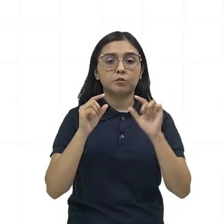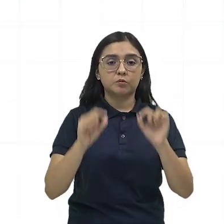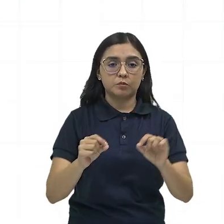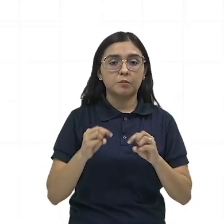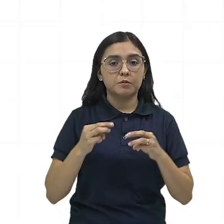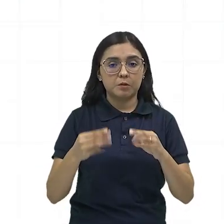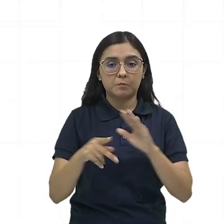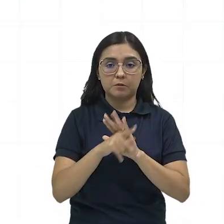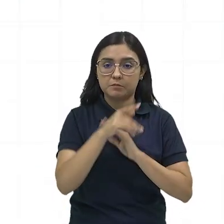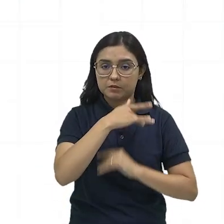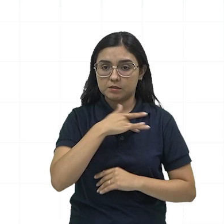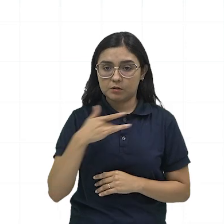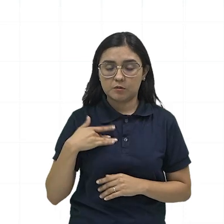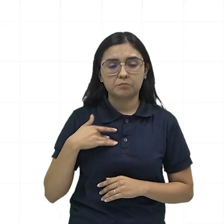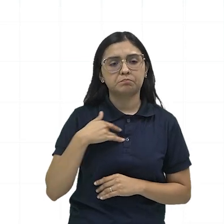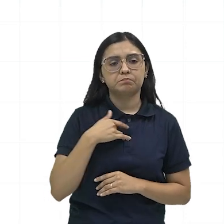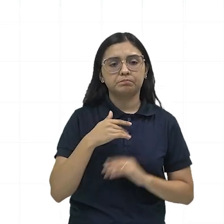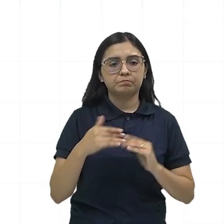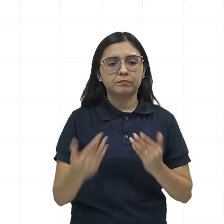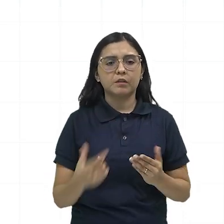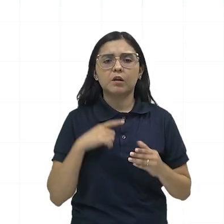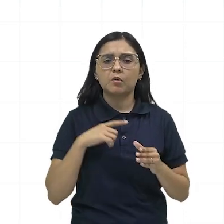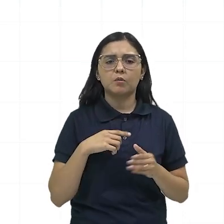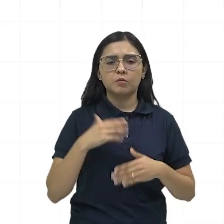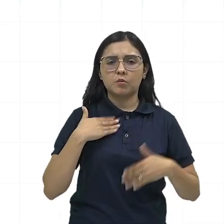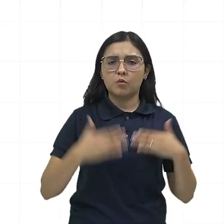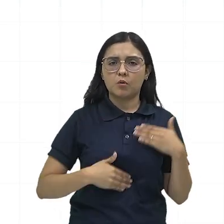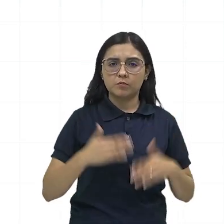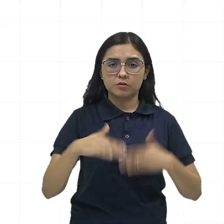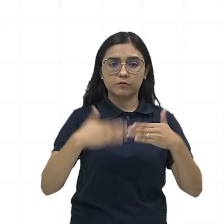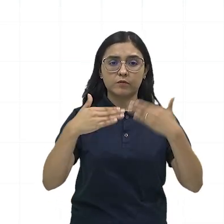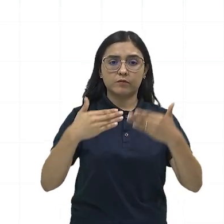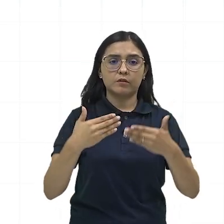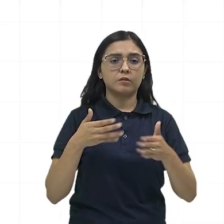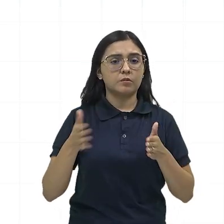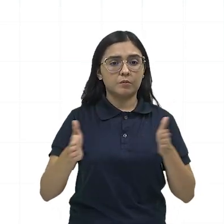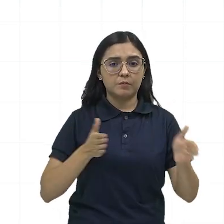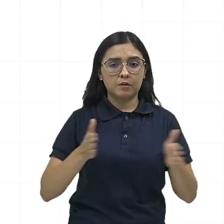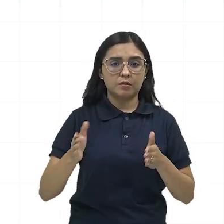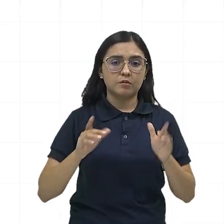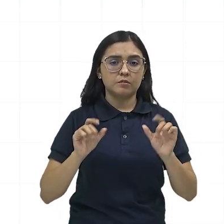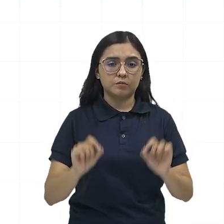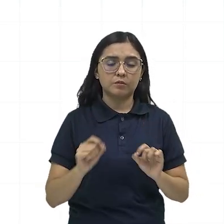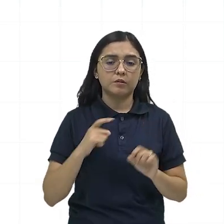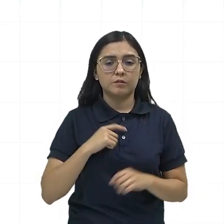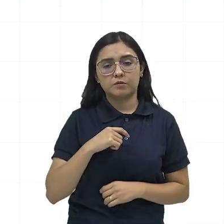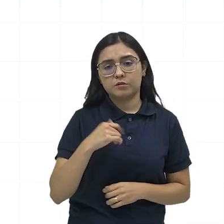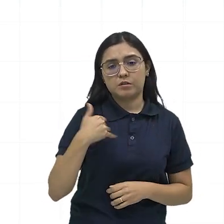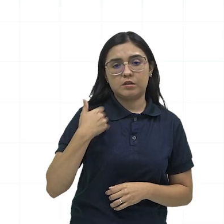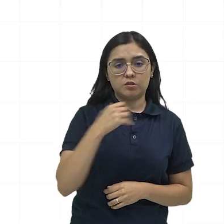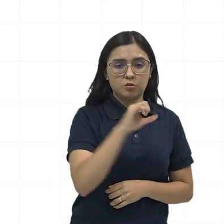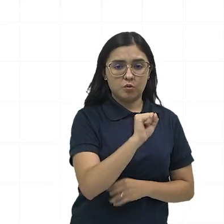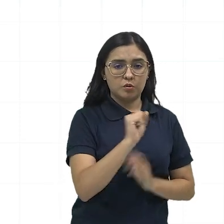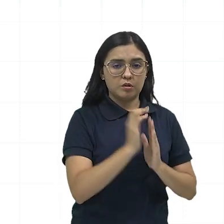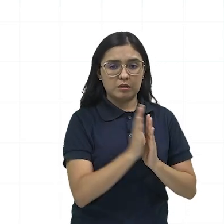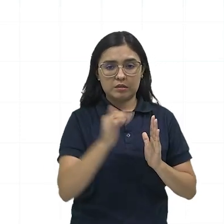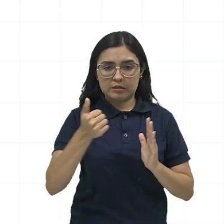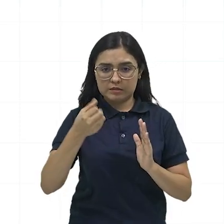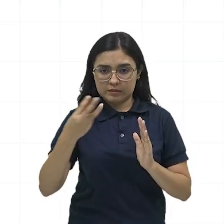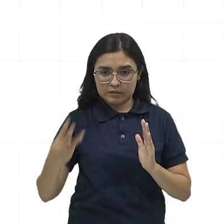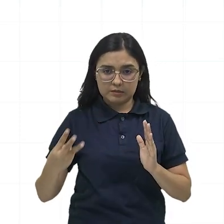Ministério da Saúde, em geral, a puberdade se inicia entre os 8 e 13 anos de idade